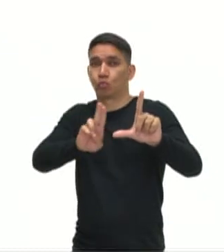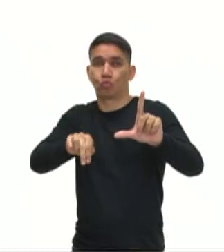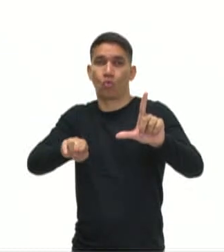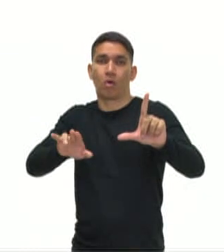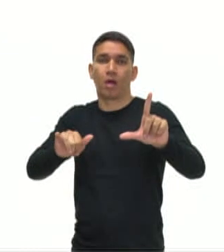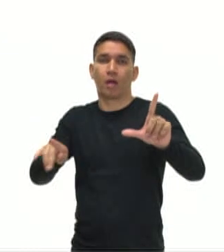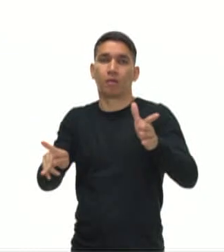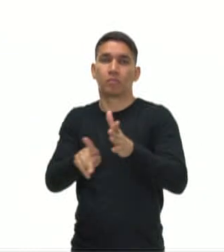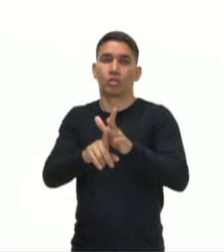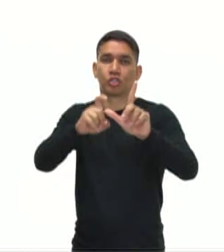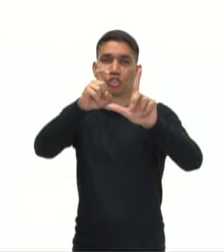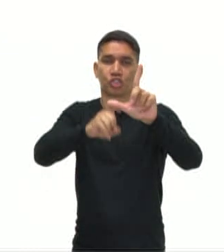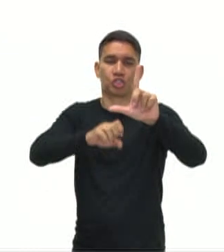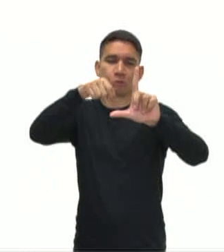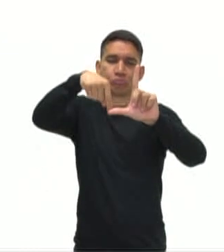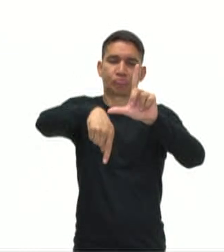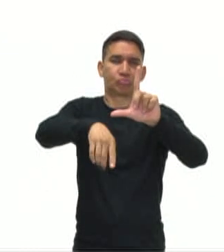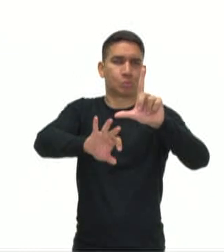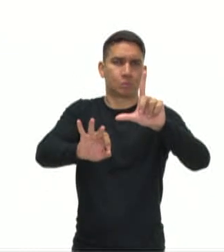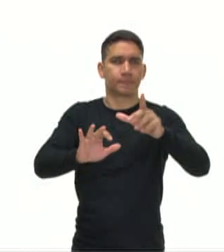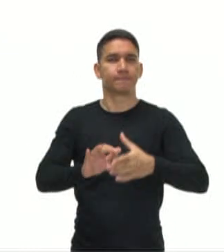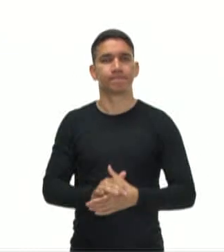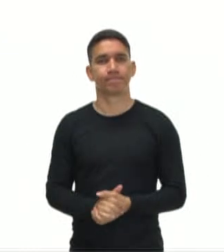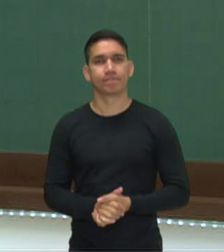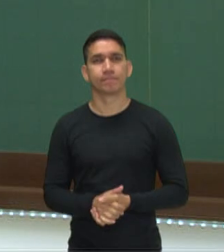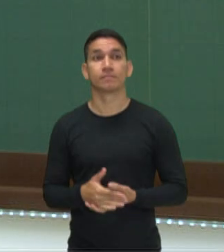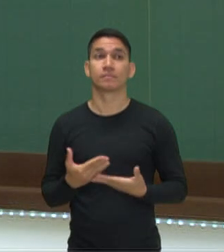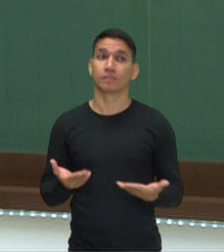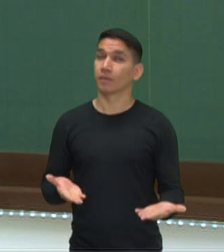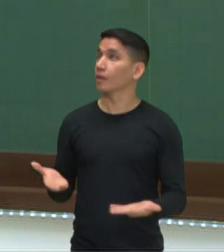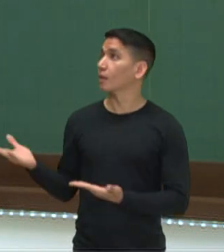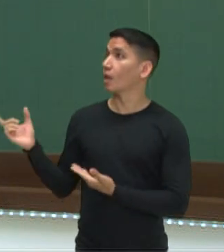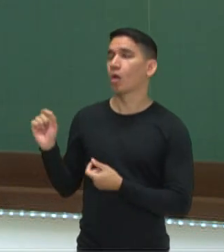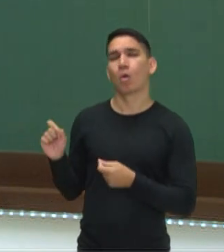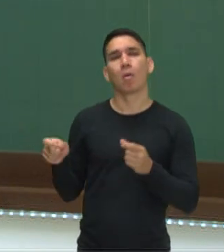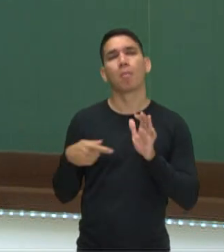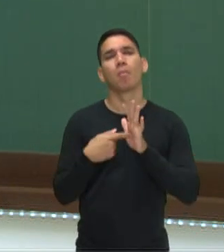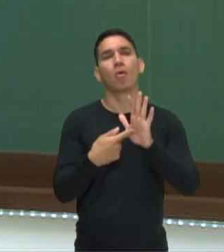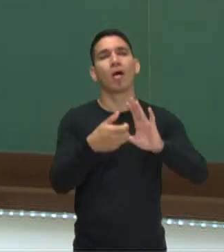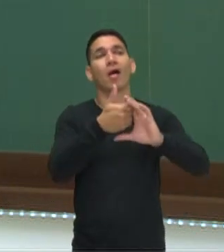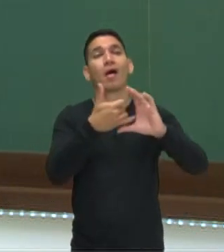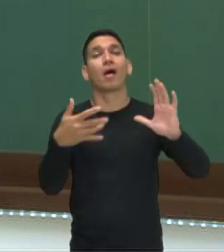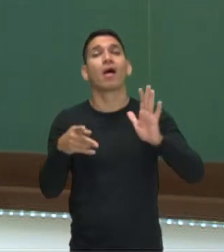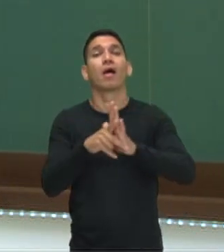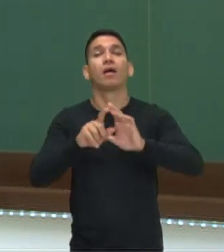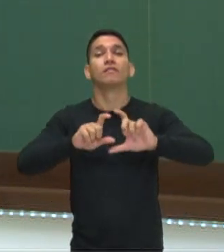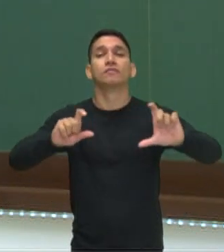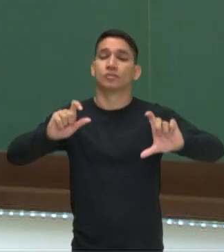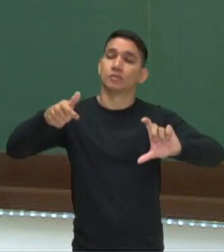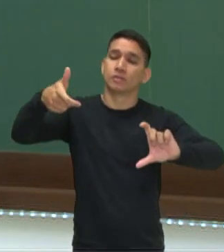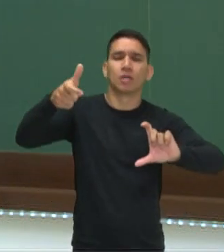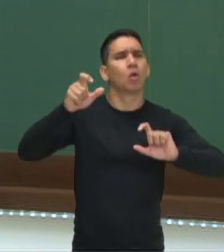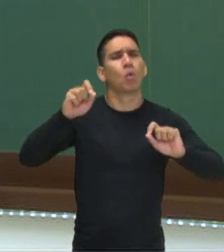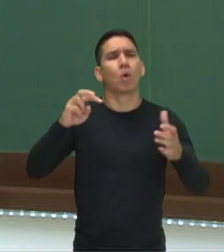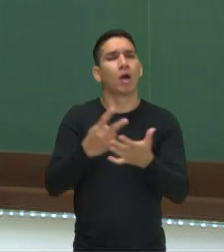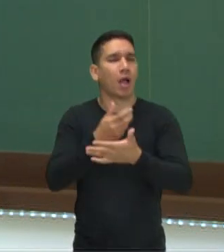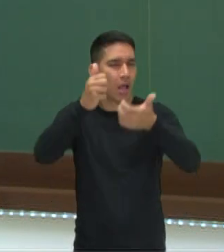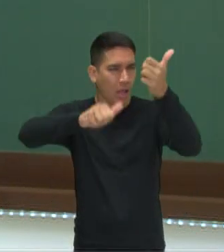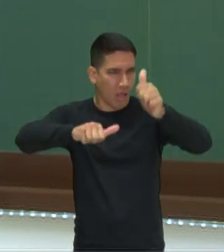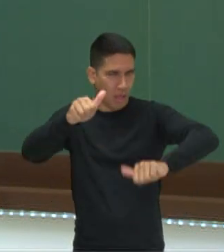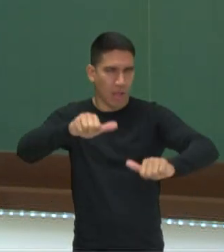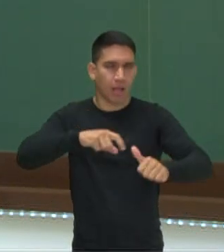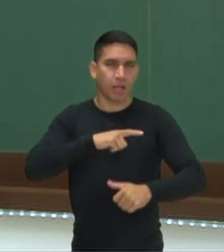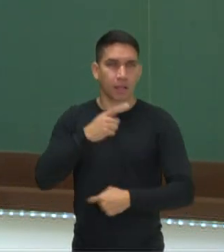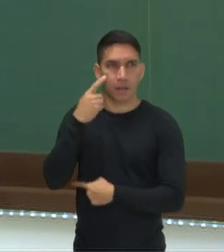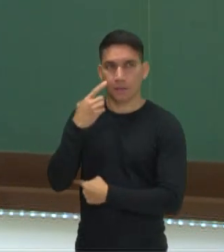o nosso eixo do X. Então, aqui nós temos as características de uma função exponencial. Vamos analisar, né,